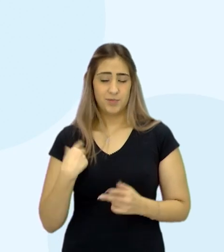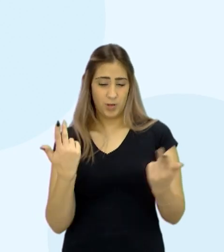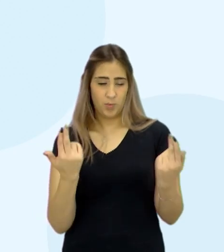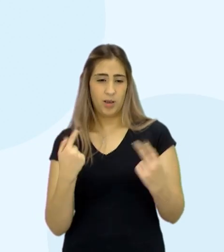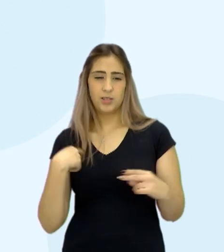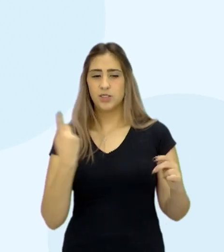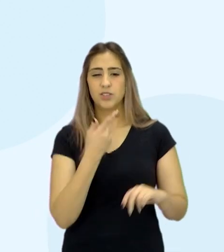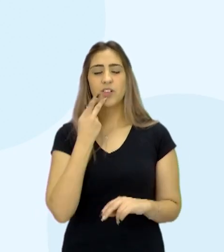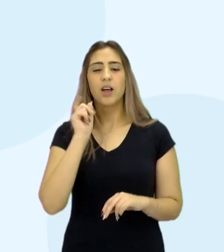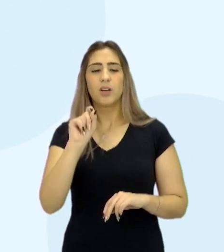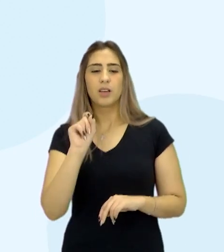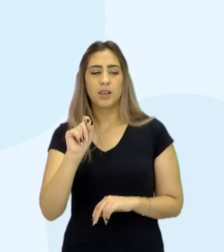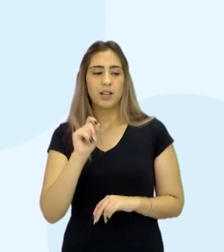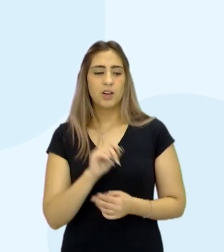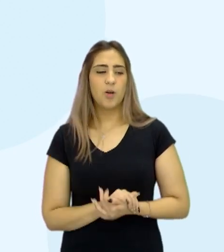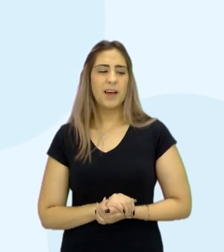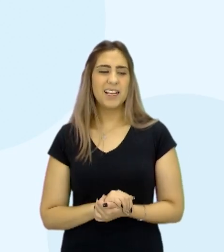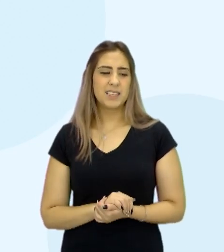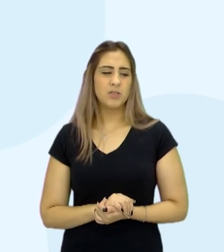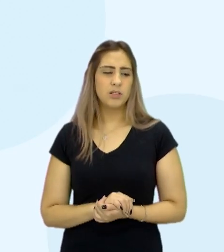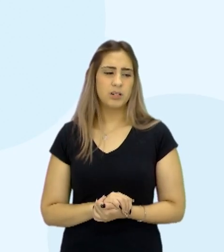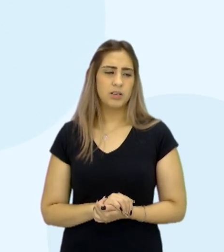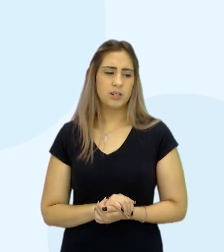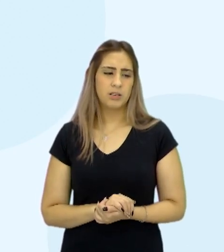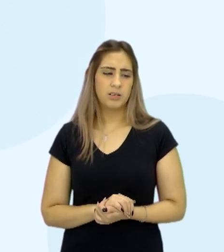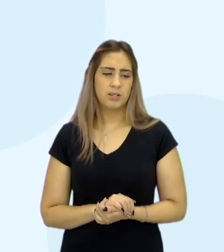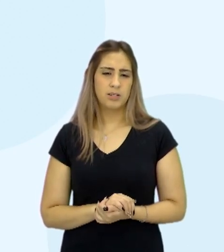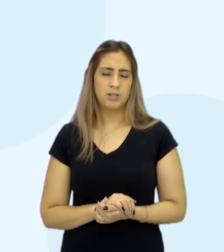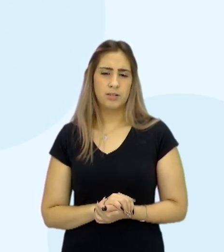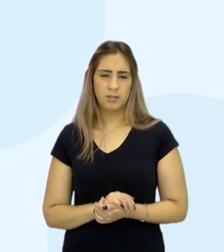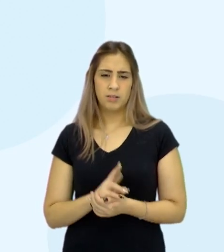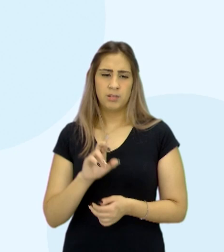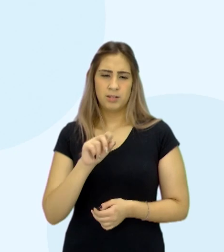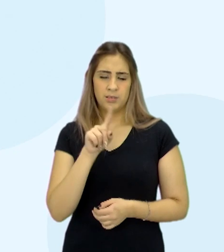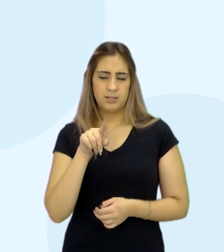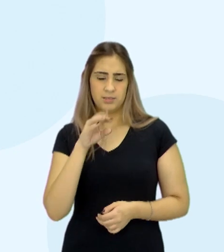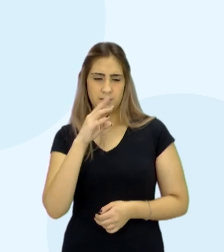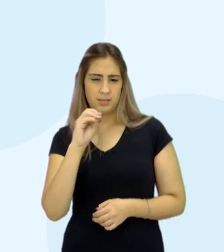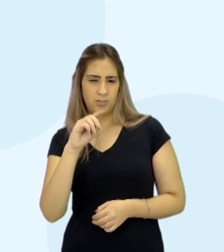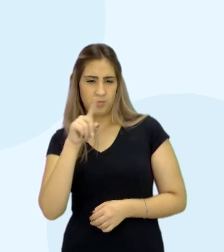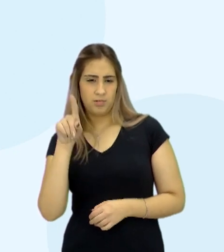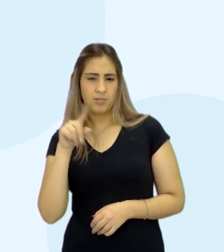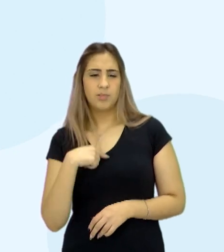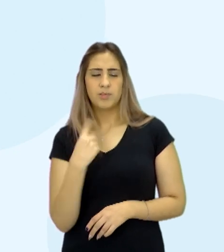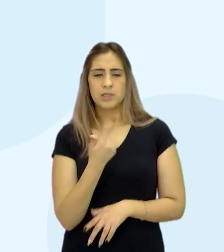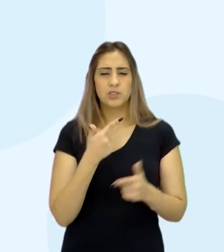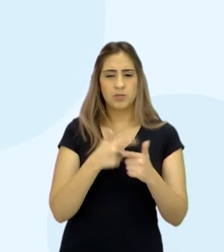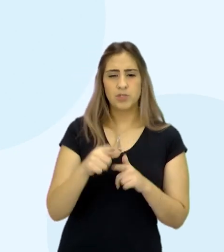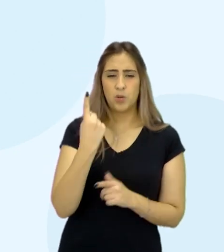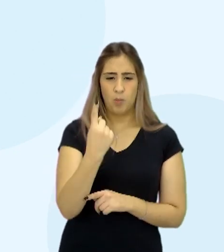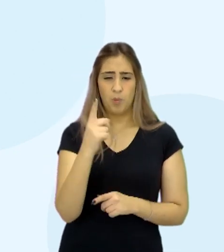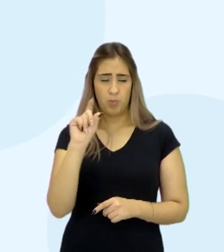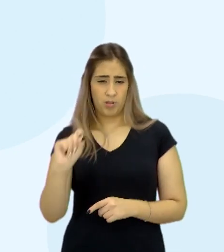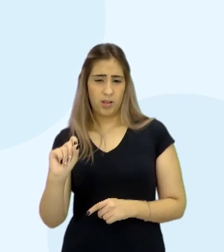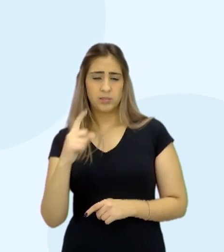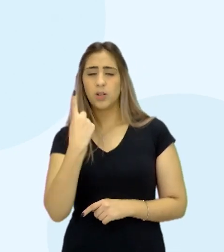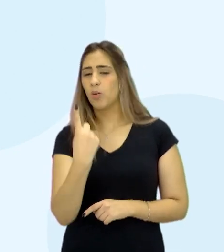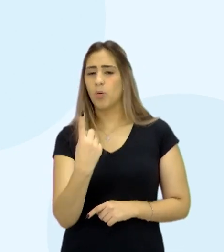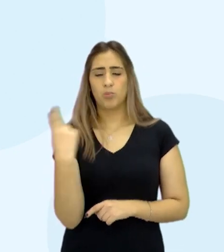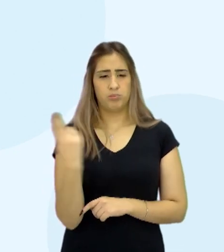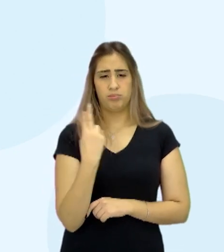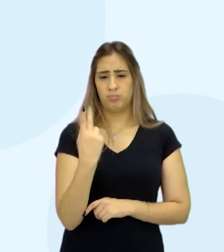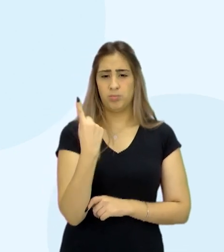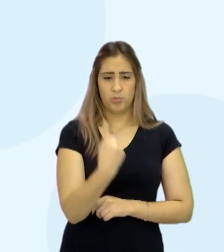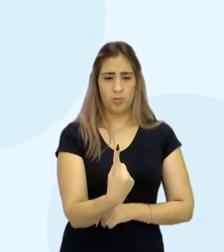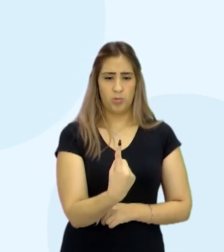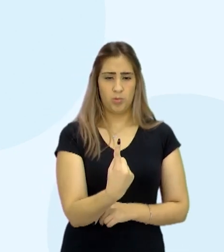fala que essas razões são equivalentes, tá certo? Por exemplo, ó, quando você dividir 1 por 10, né, o 10 não cabe no